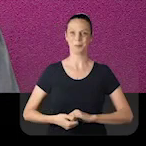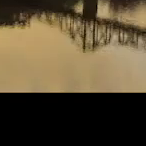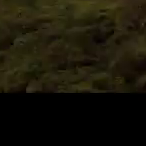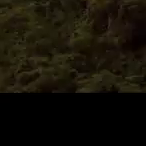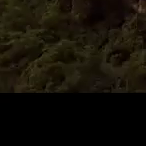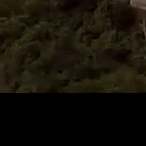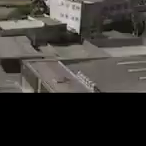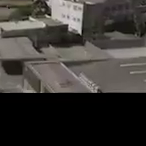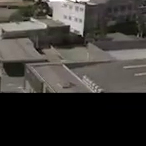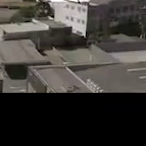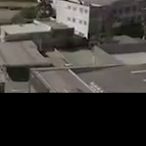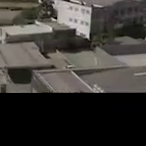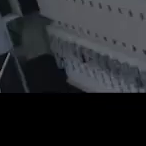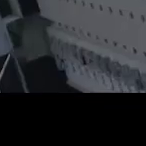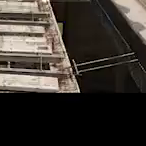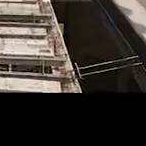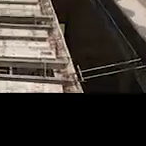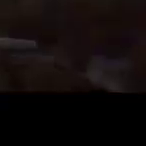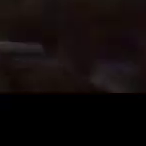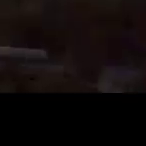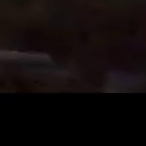dificuldades.